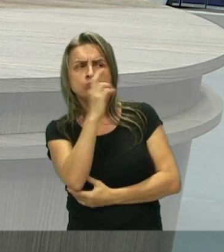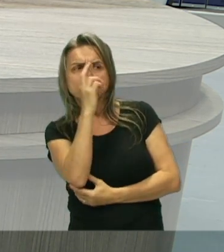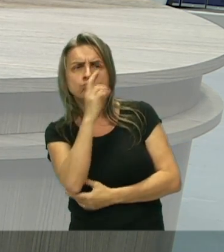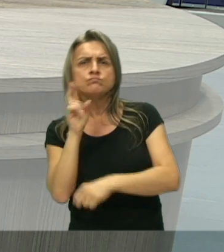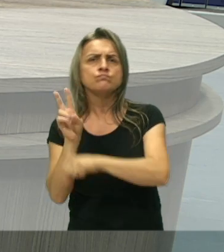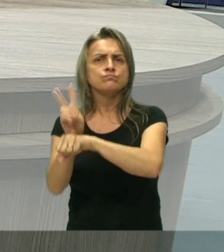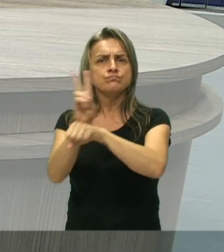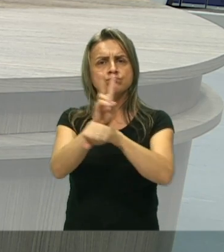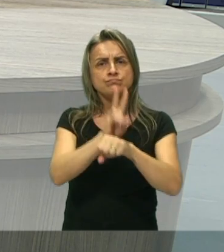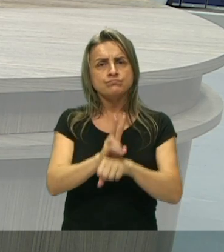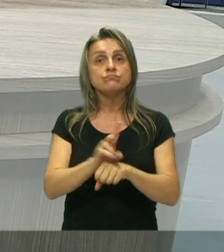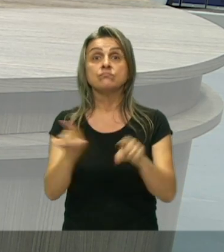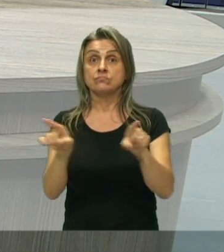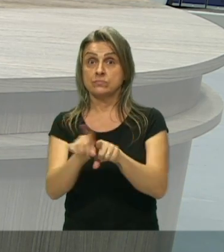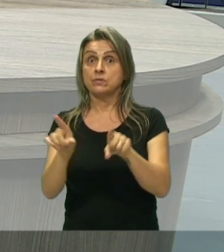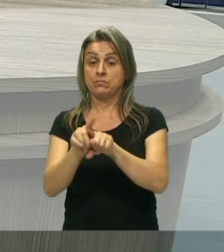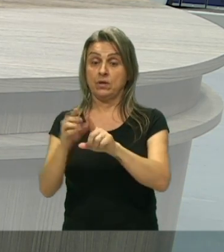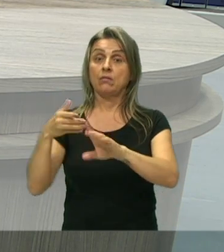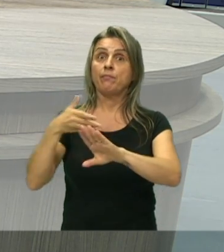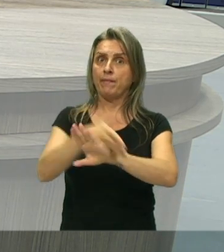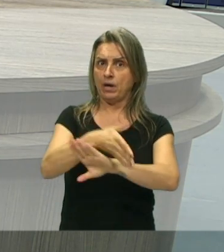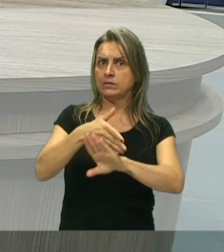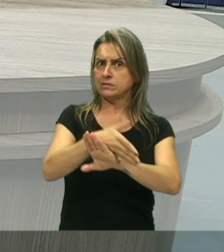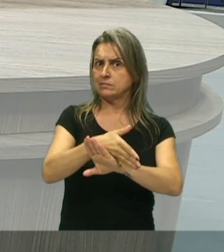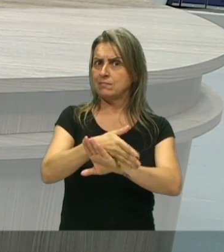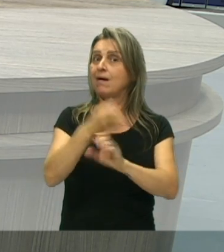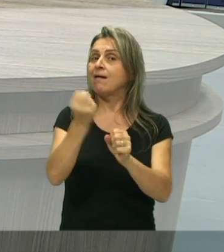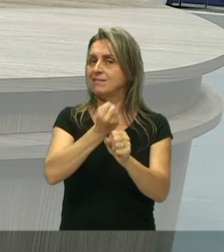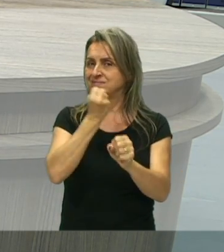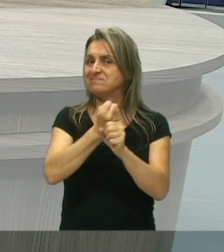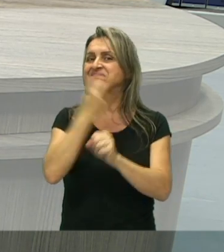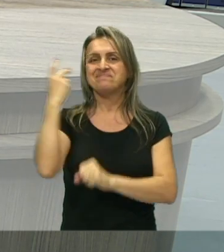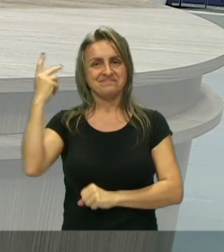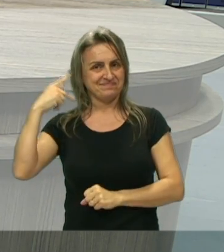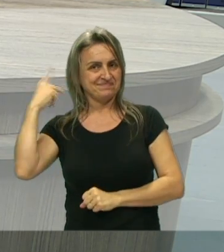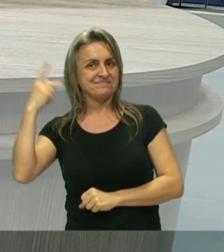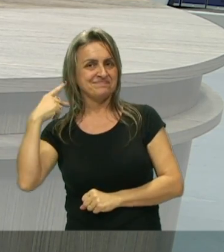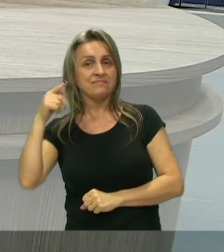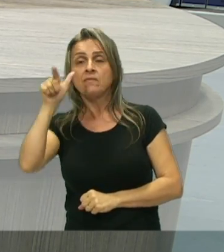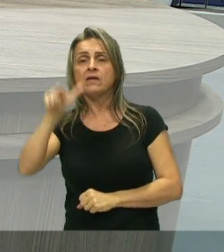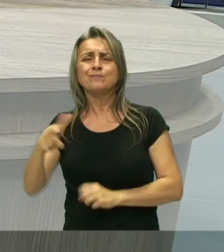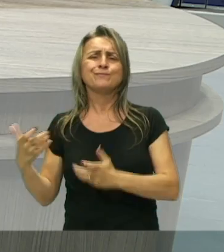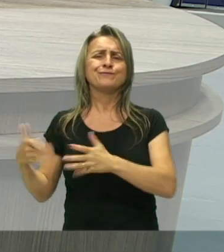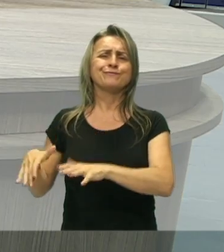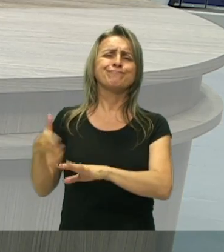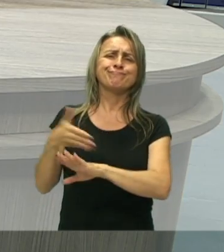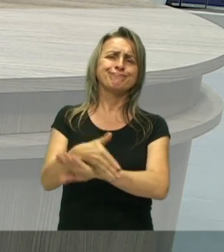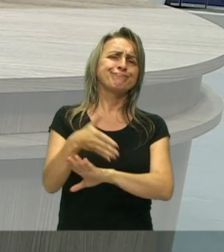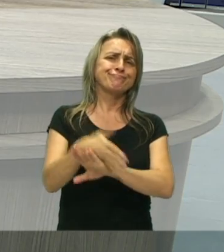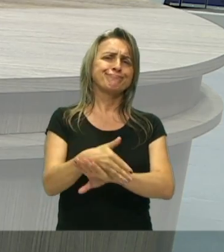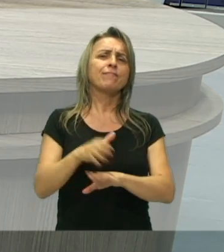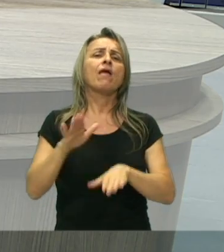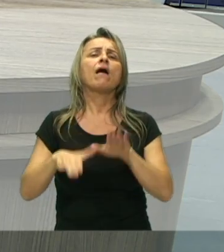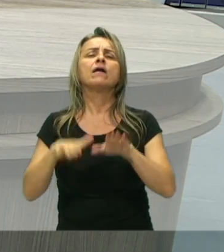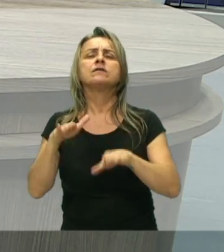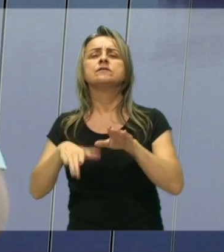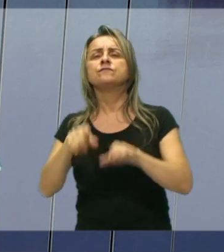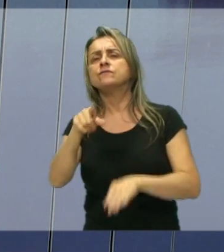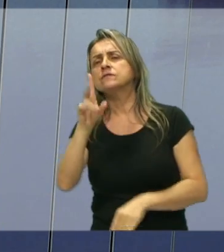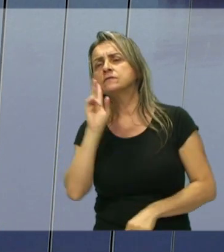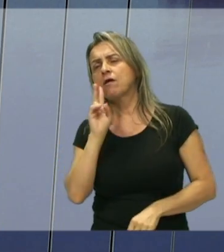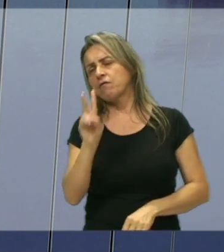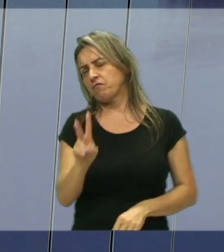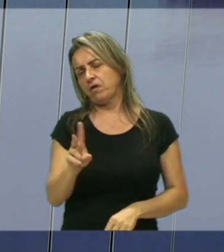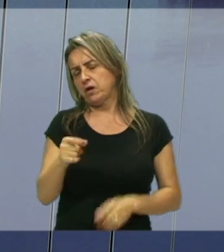De fiscalização e de participação na construção dessas políticas. Exatamente. Porque muitas vezes a gente está vendo aí um debate, viu, né,